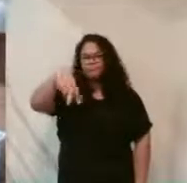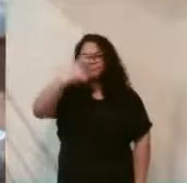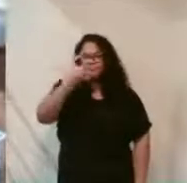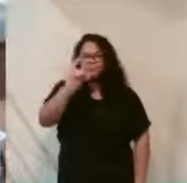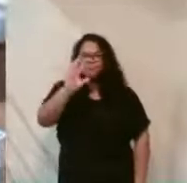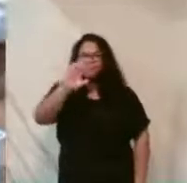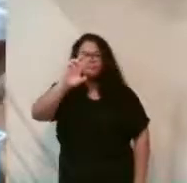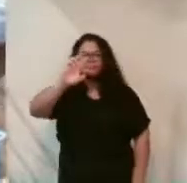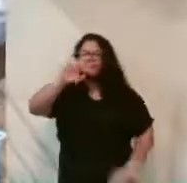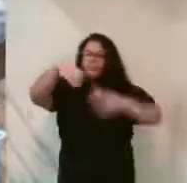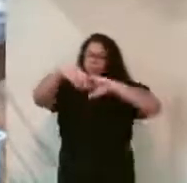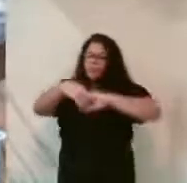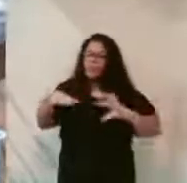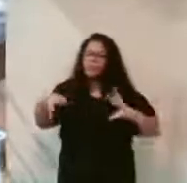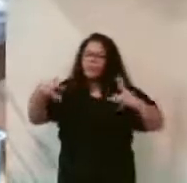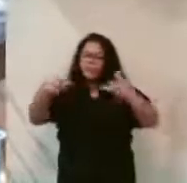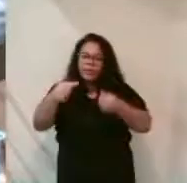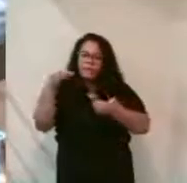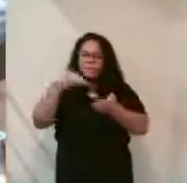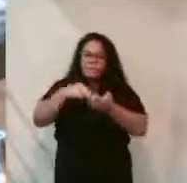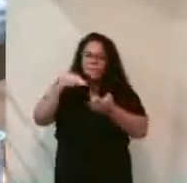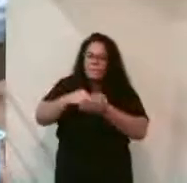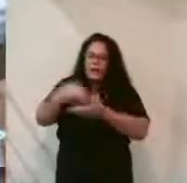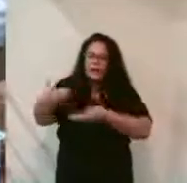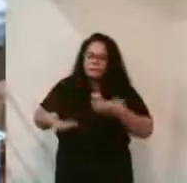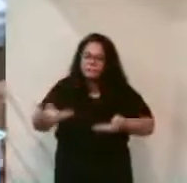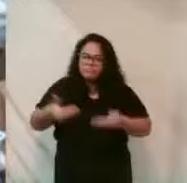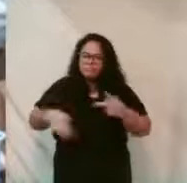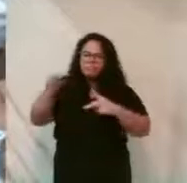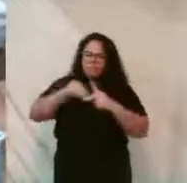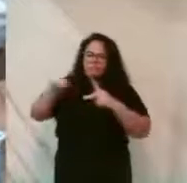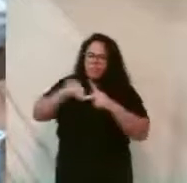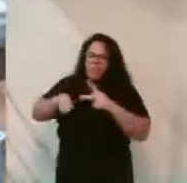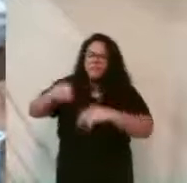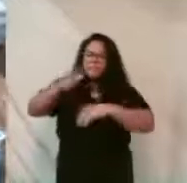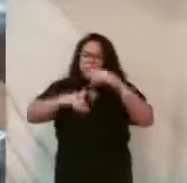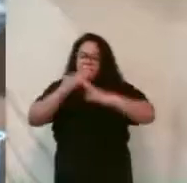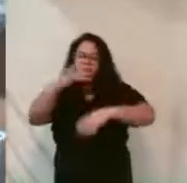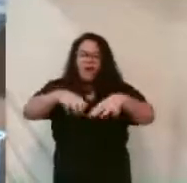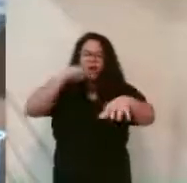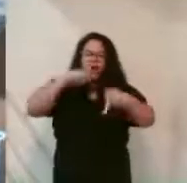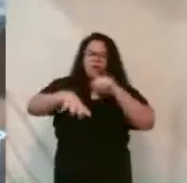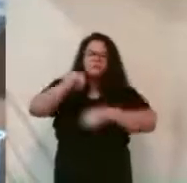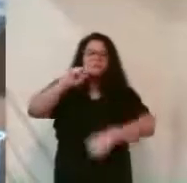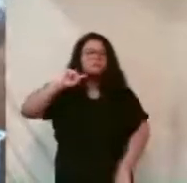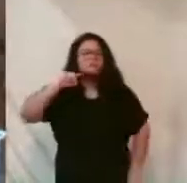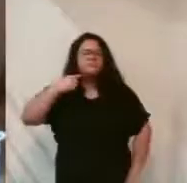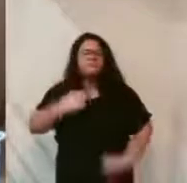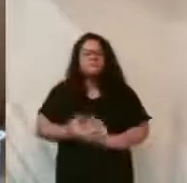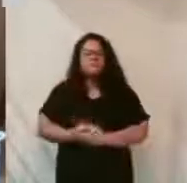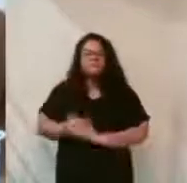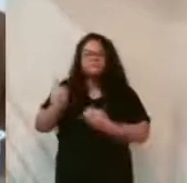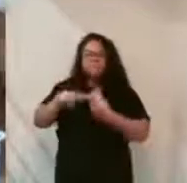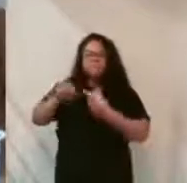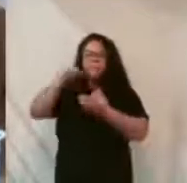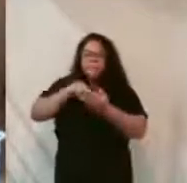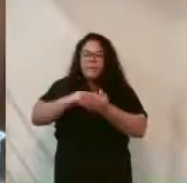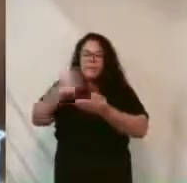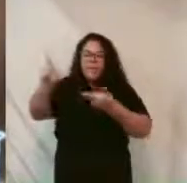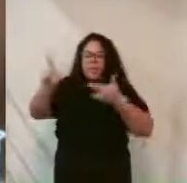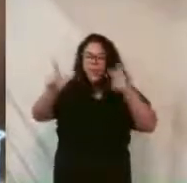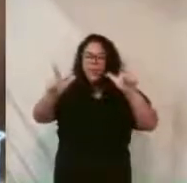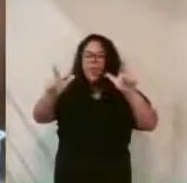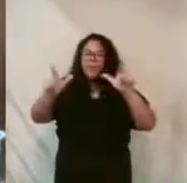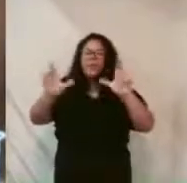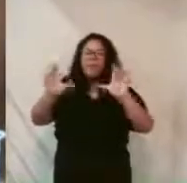MP, servidores, catadores e catadoras, pessoas integrantes de outros órgãos públicos. Tenho